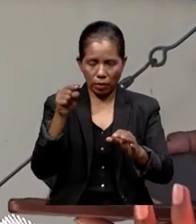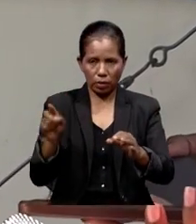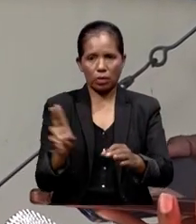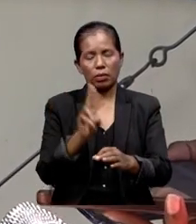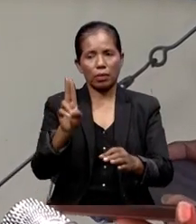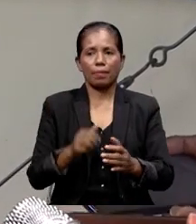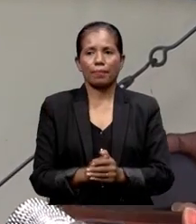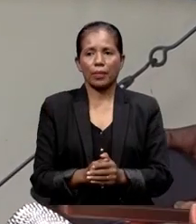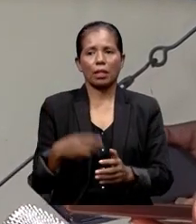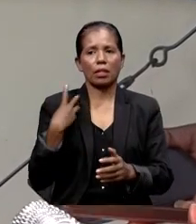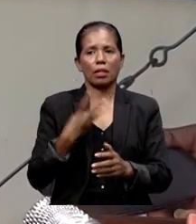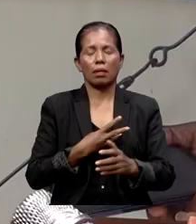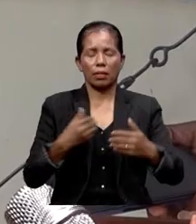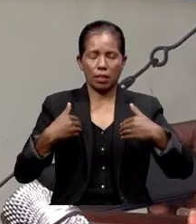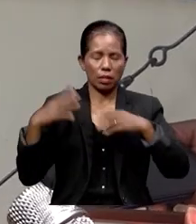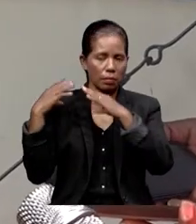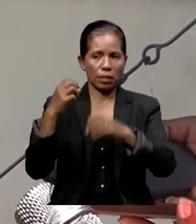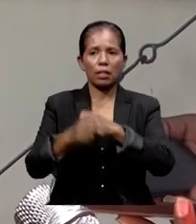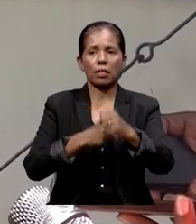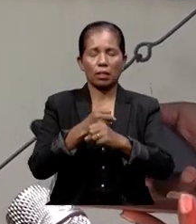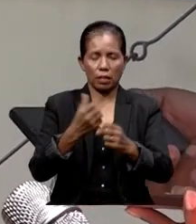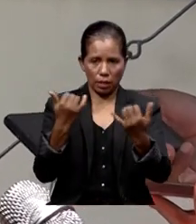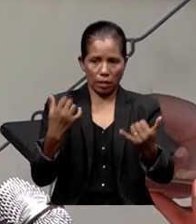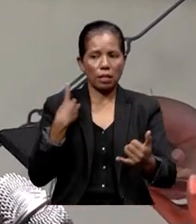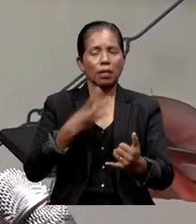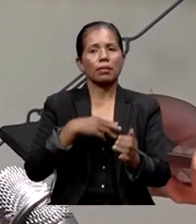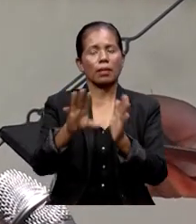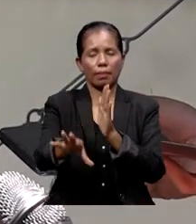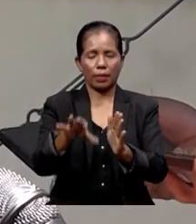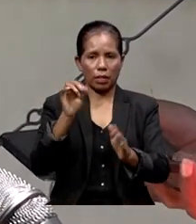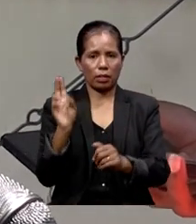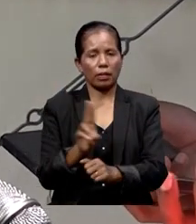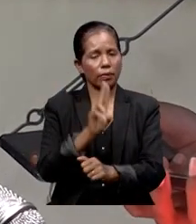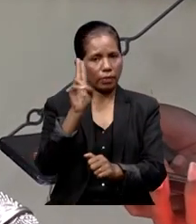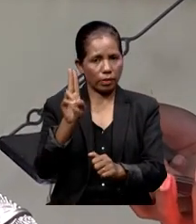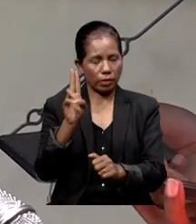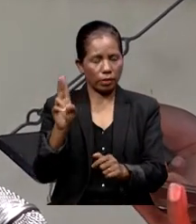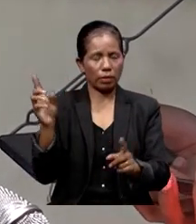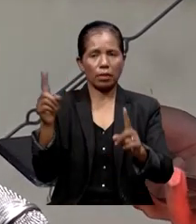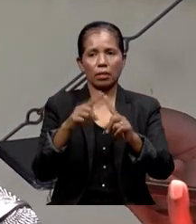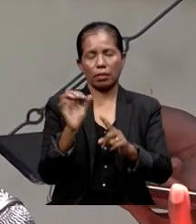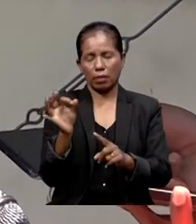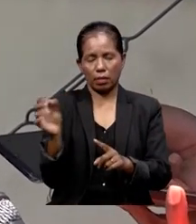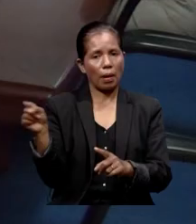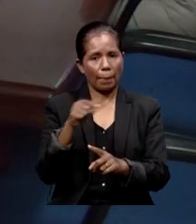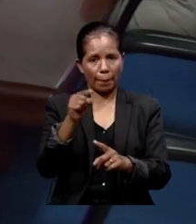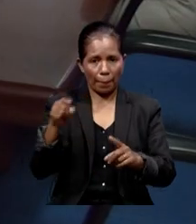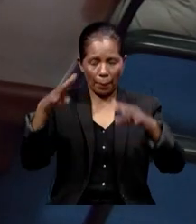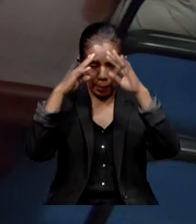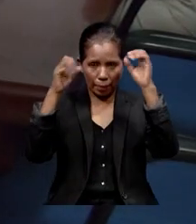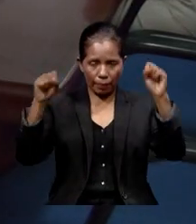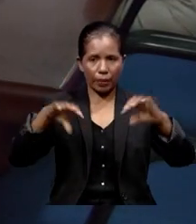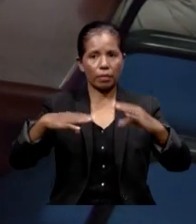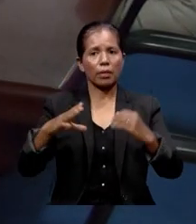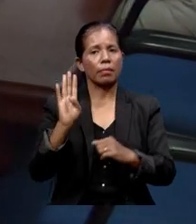execução. E a minha esperança é que Tinan Dene, AMC, retém a execução e o 90%. No Nemos, presidente de Comissão